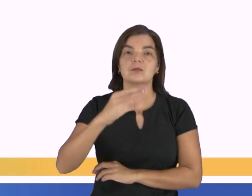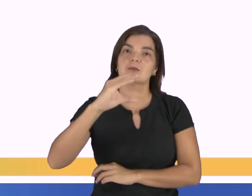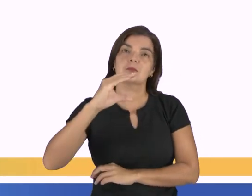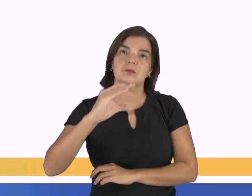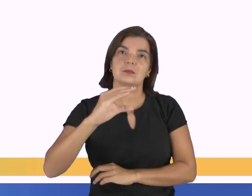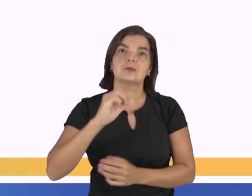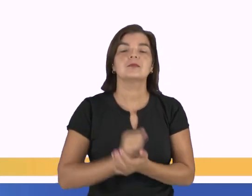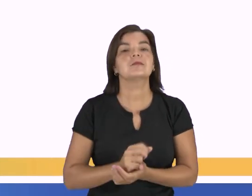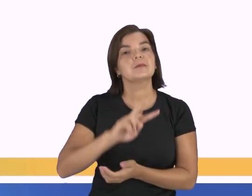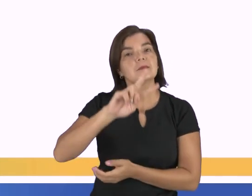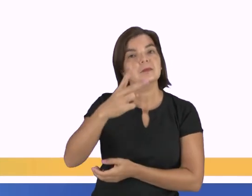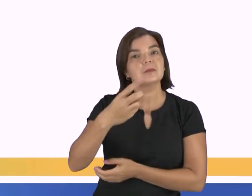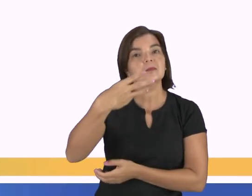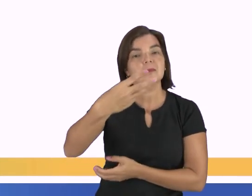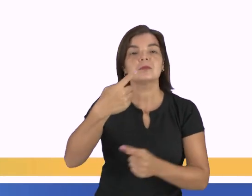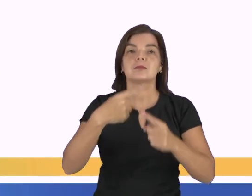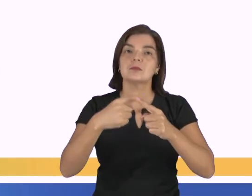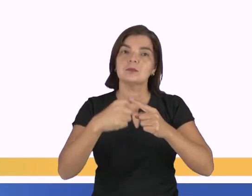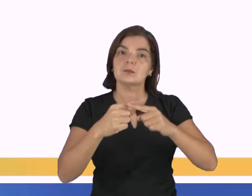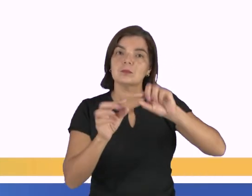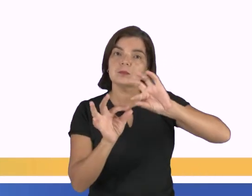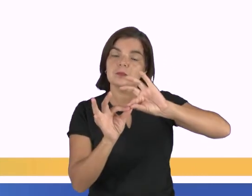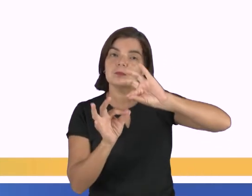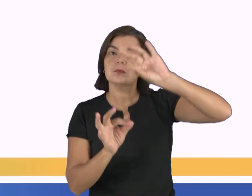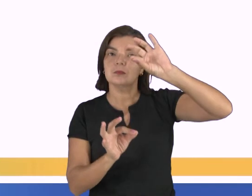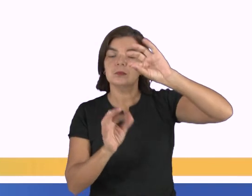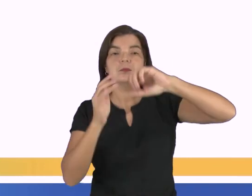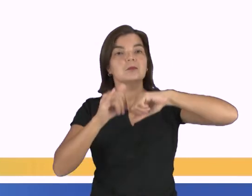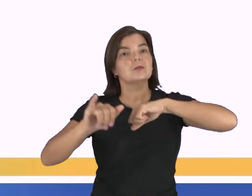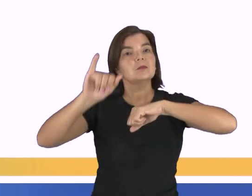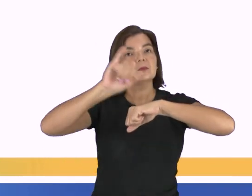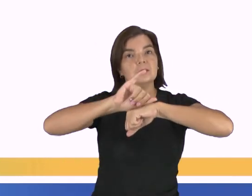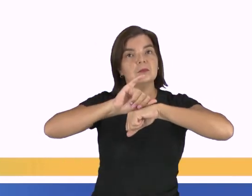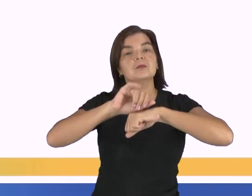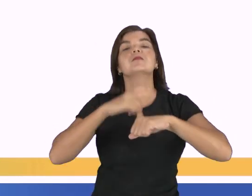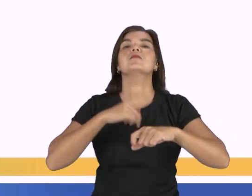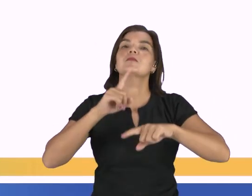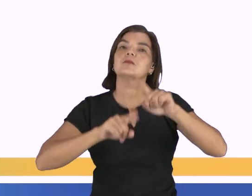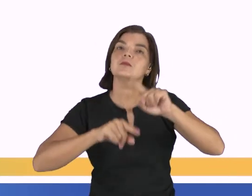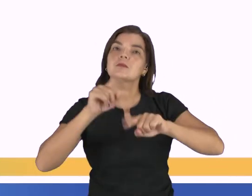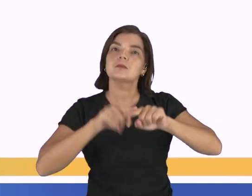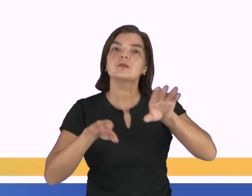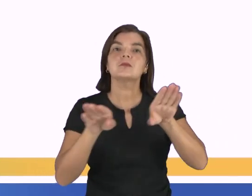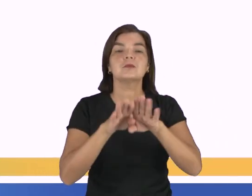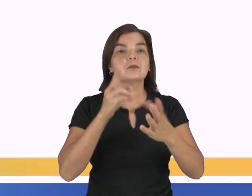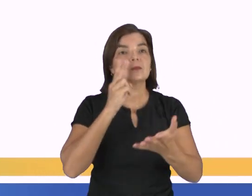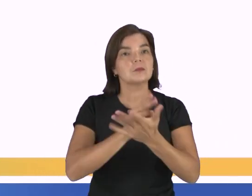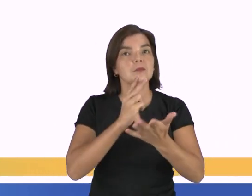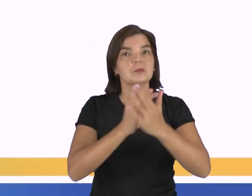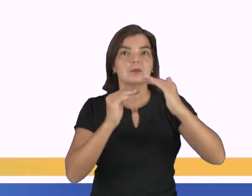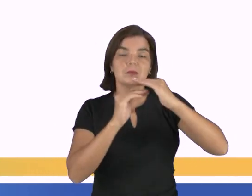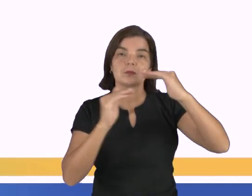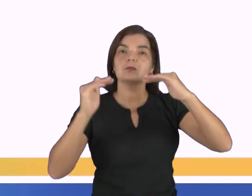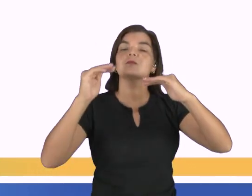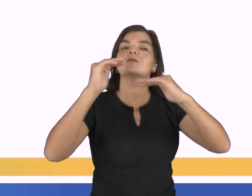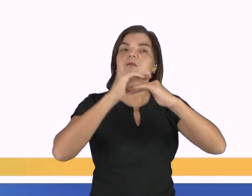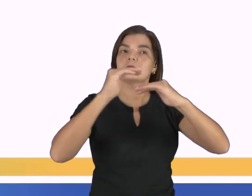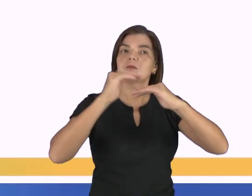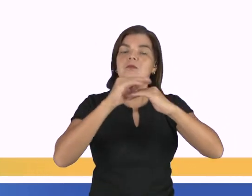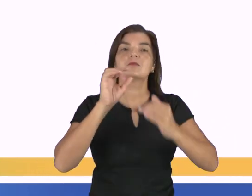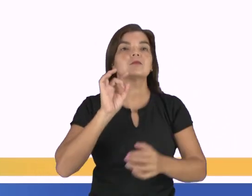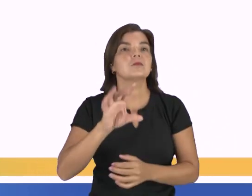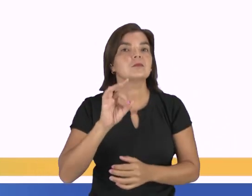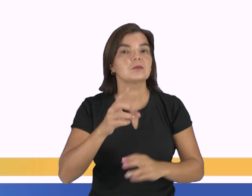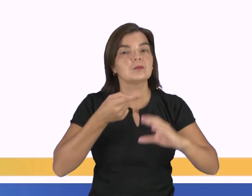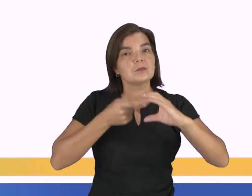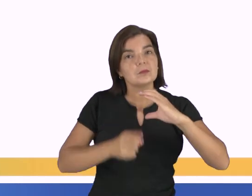opção H3. Por quê? Porque é a altura da superfície até a altura onde o material vai ser instalado. Toda essa altura ela é considerada e não